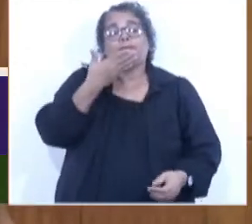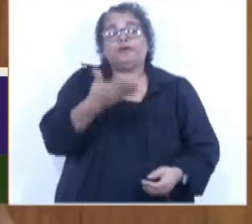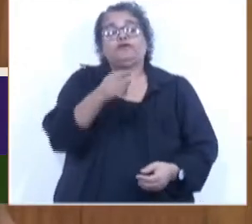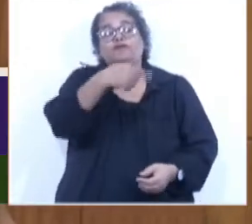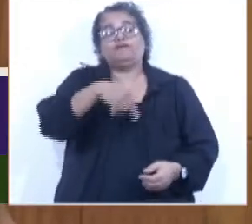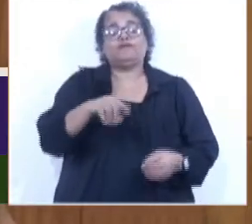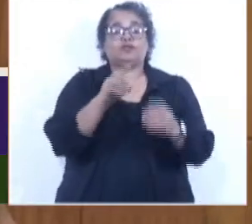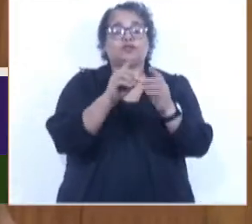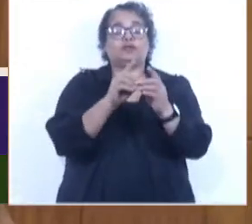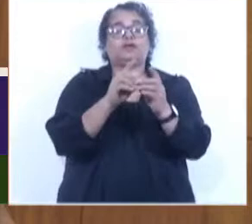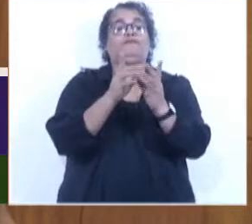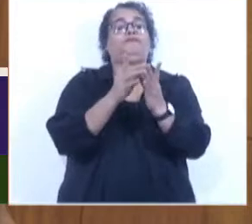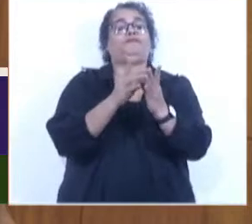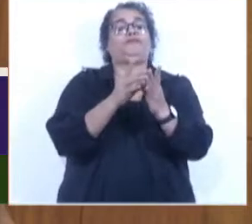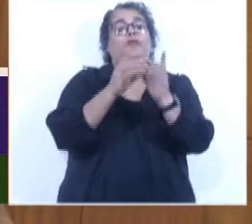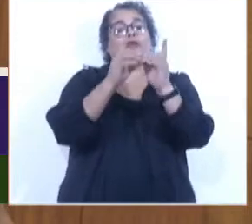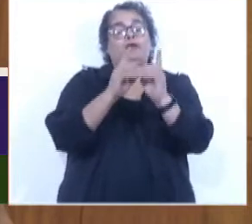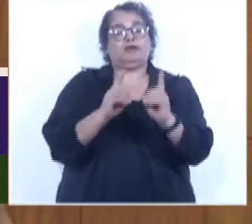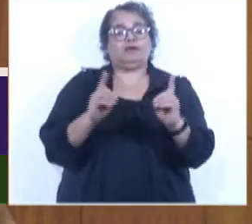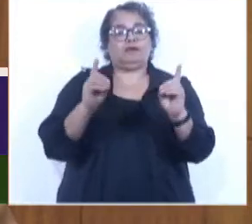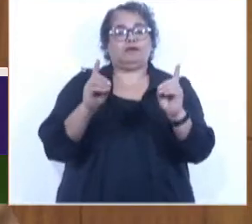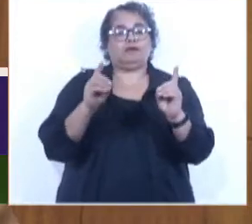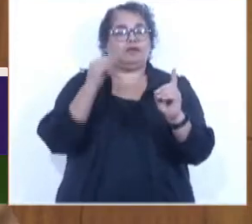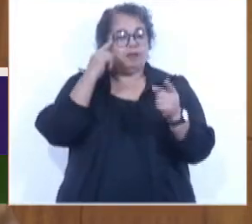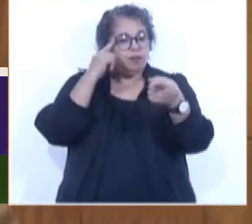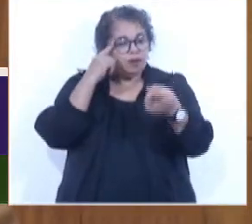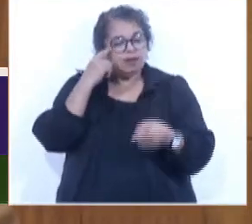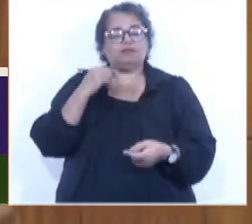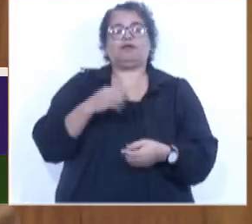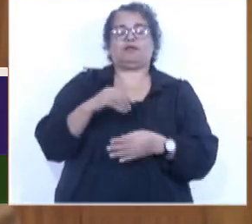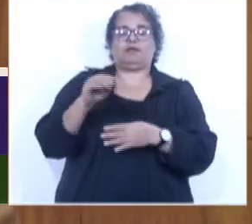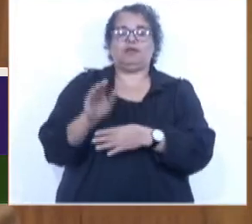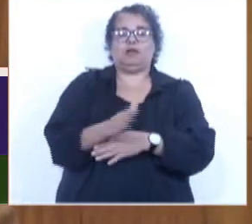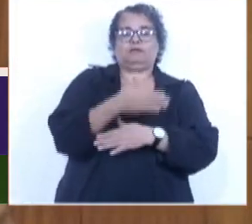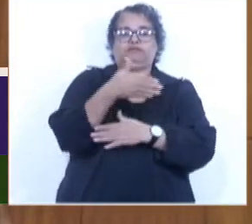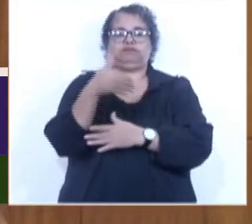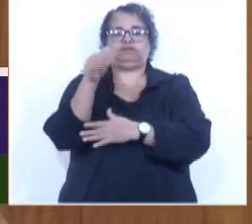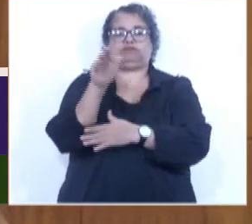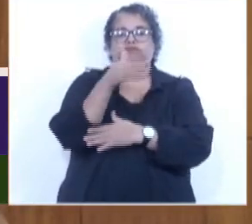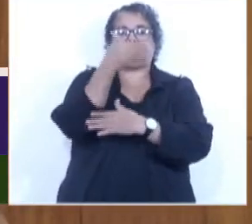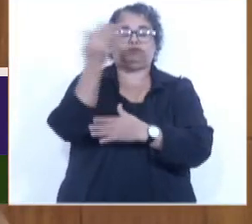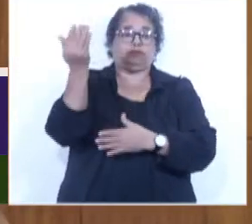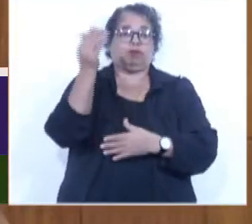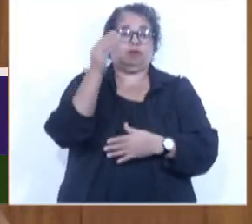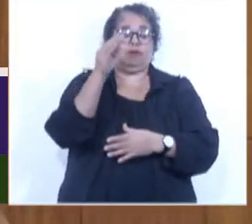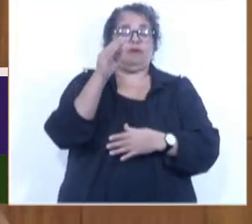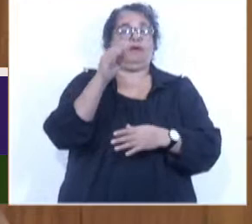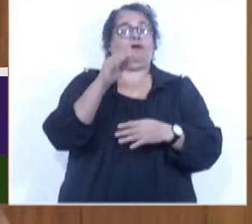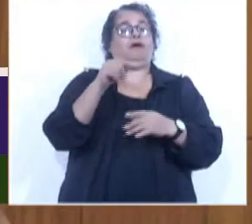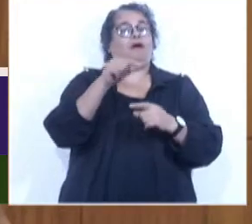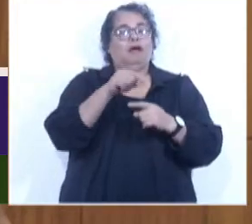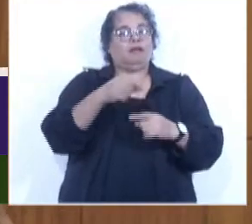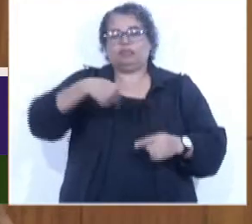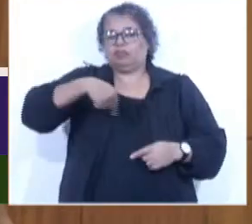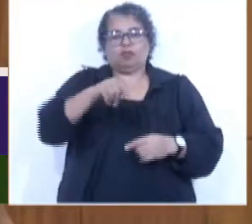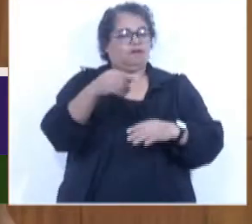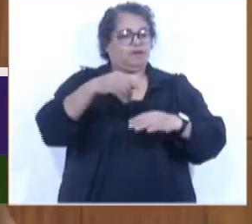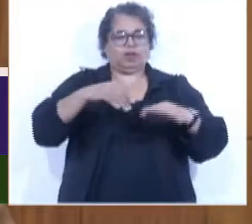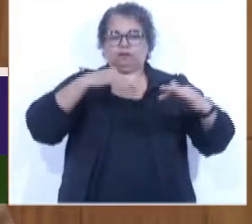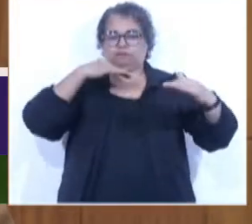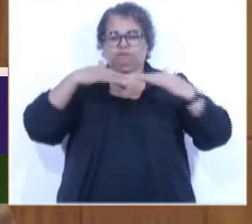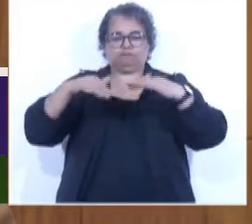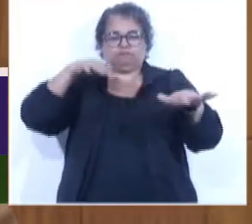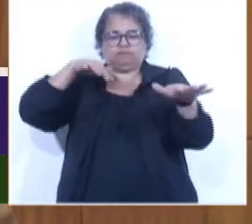você queimou o Brasil que tem sua Bandeira verde amarela que no dia 7 de Setembro você não fosse as duas mas que você manifestasse